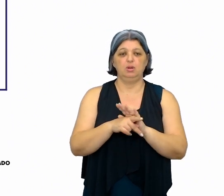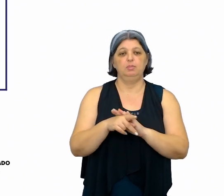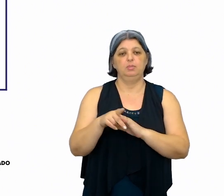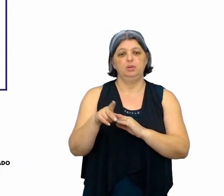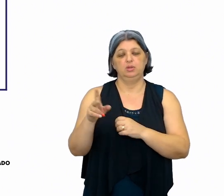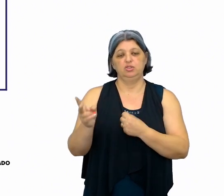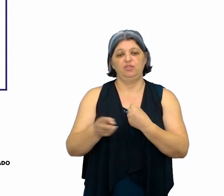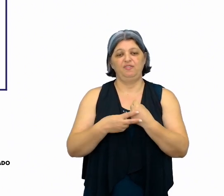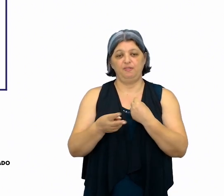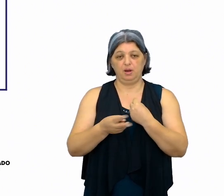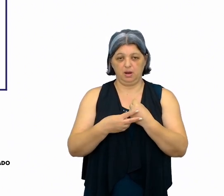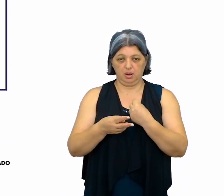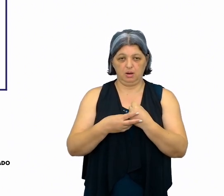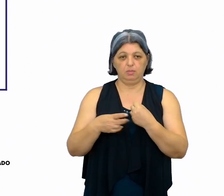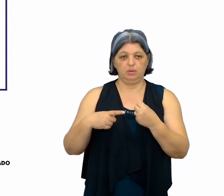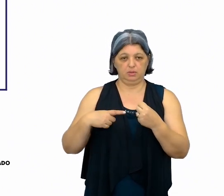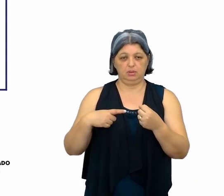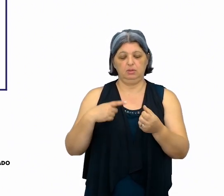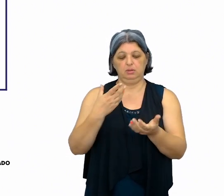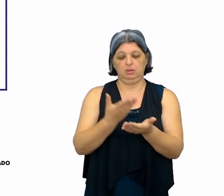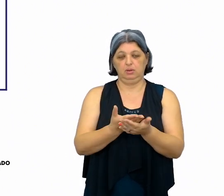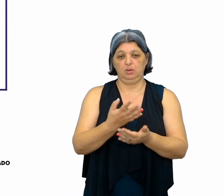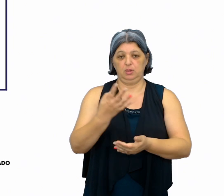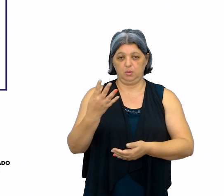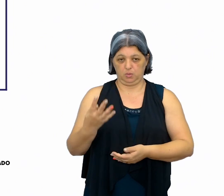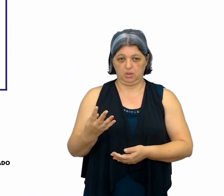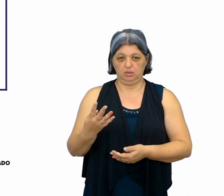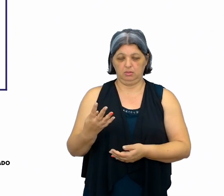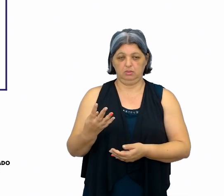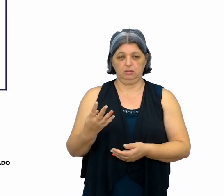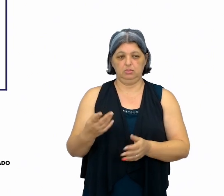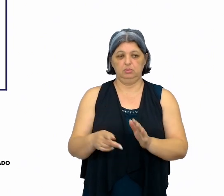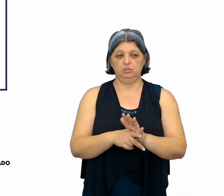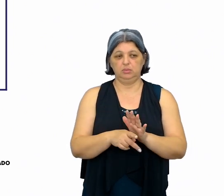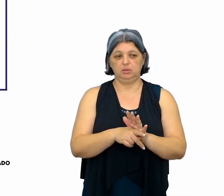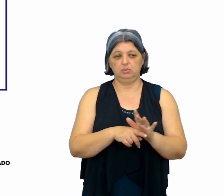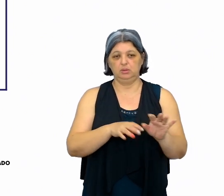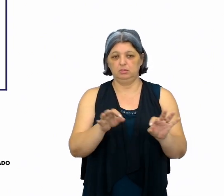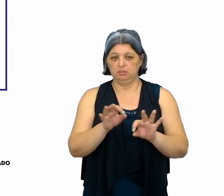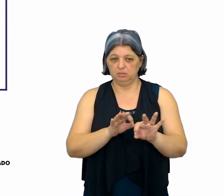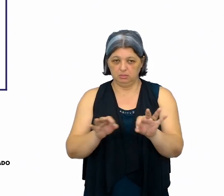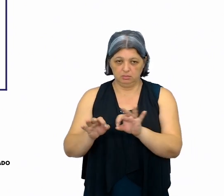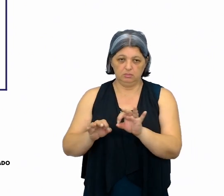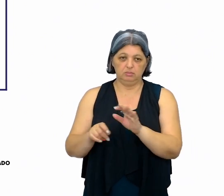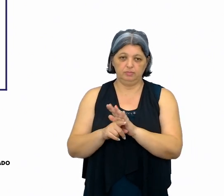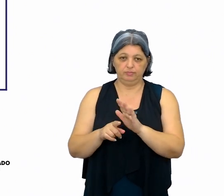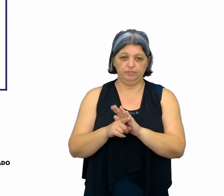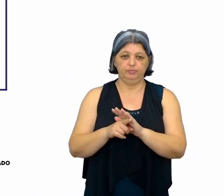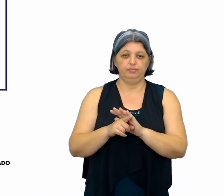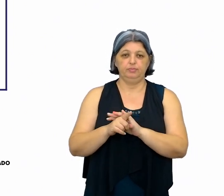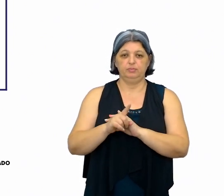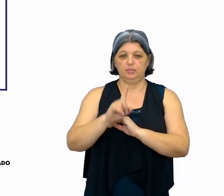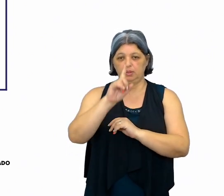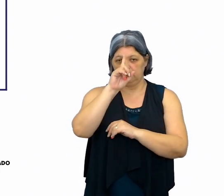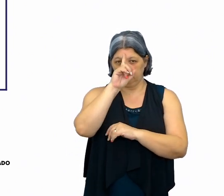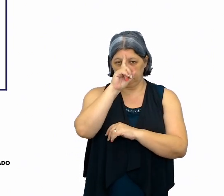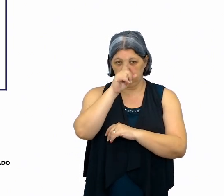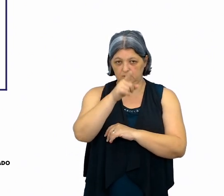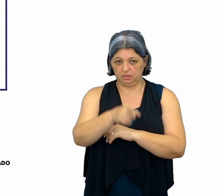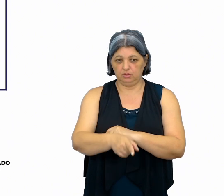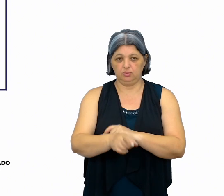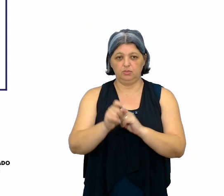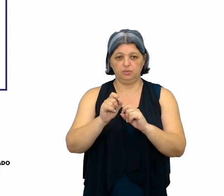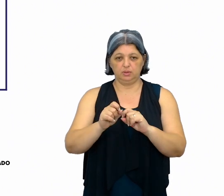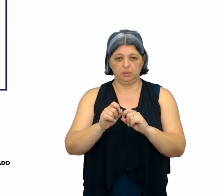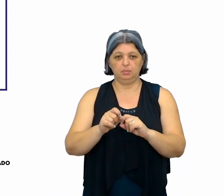está proposto na aula 4, observando os verbos no modo indicativo e imperativo, e a forma nominal